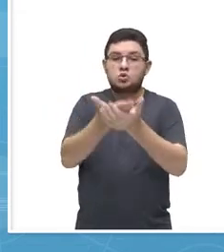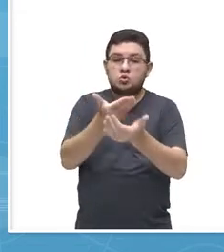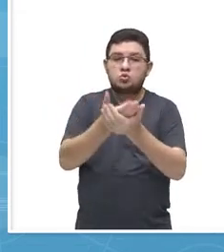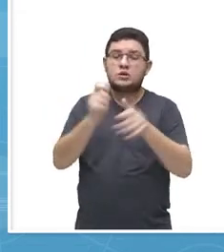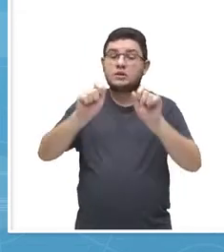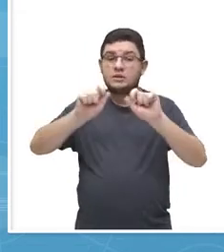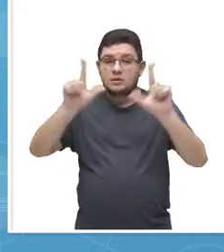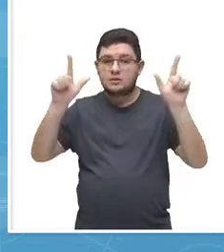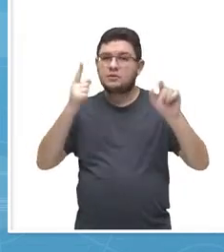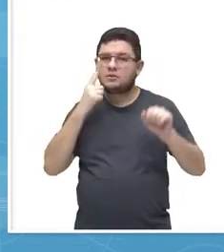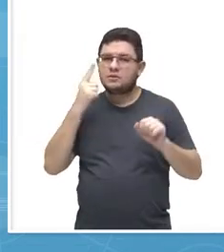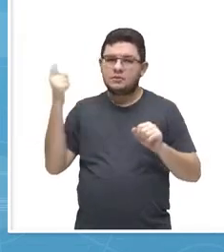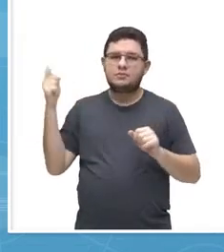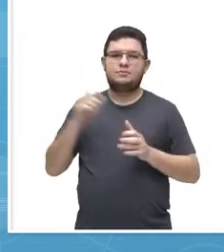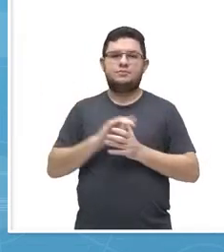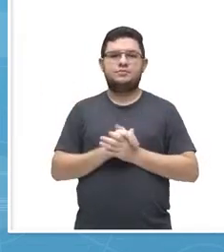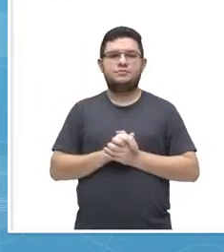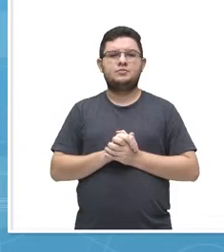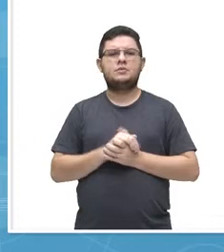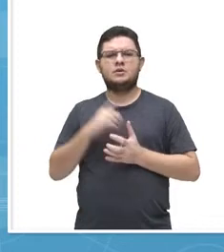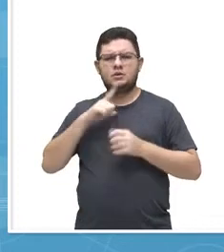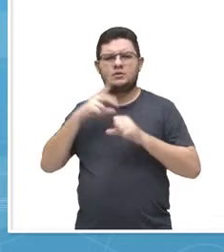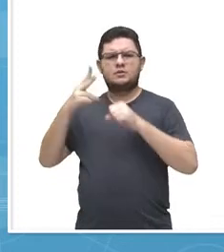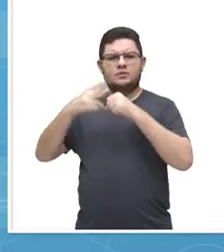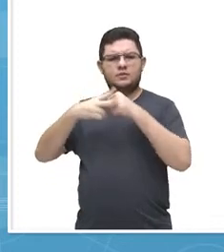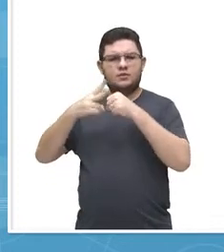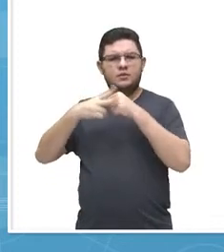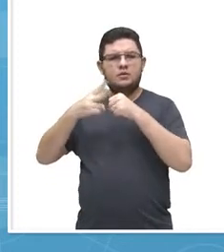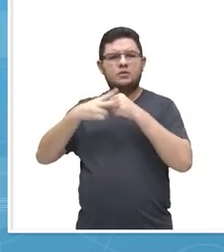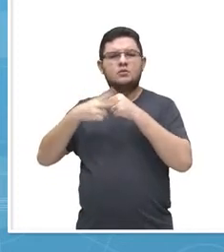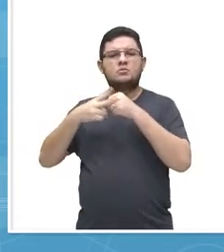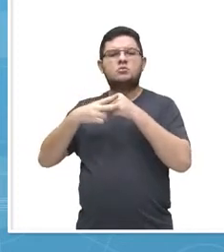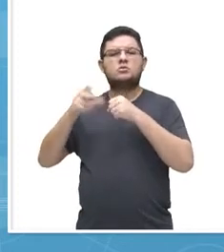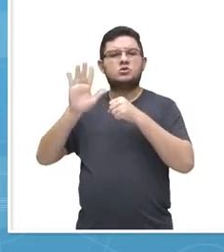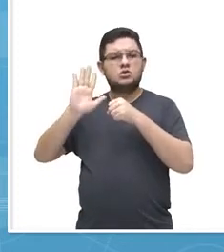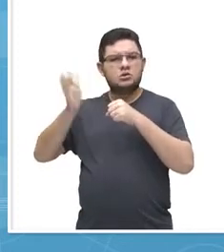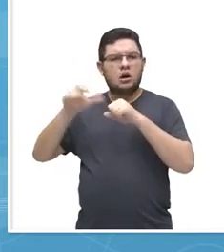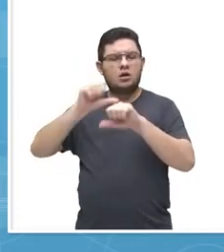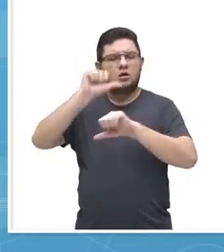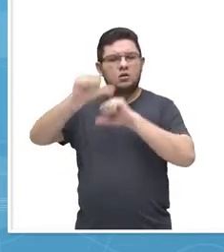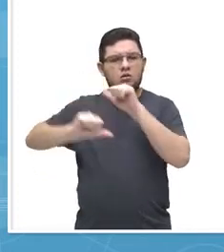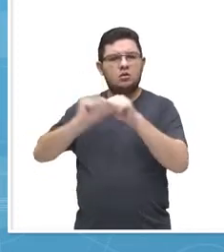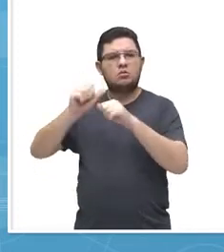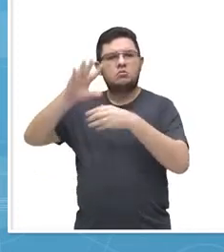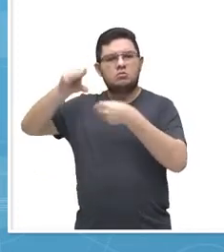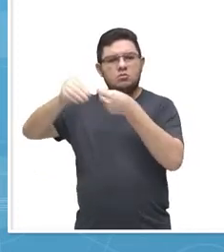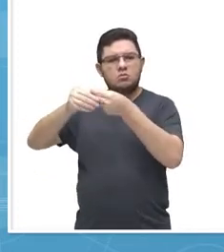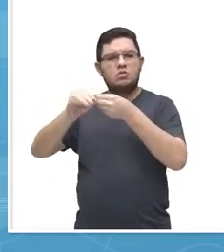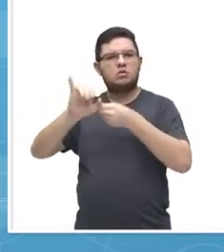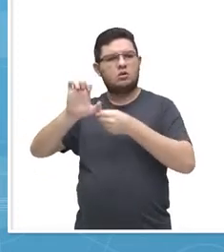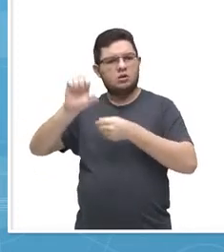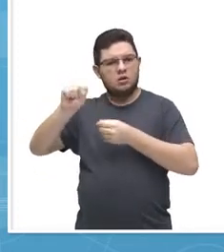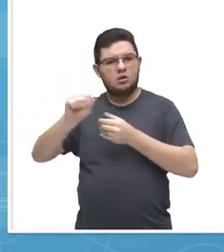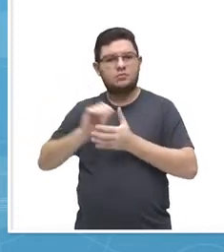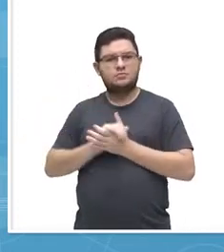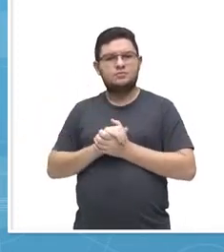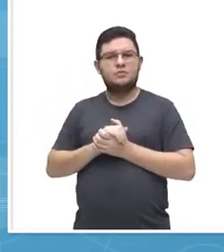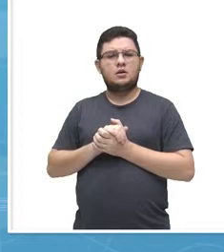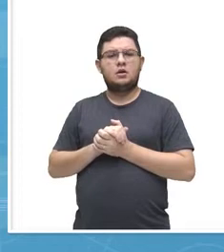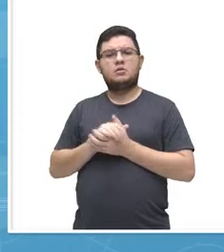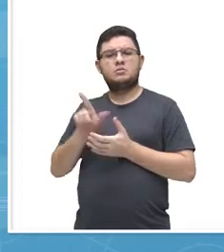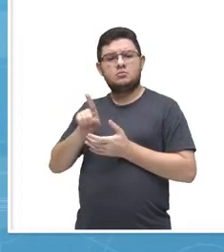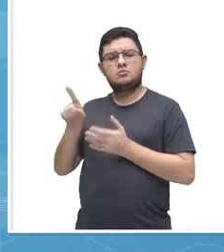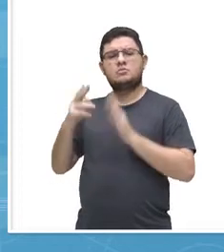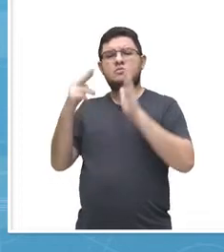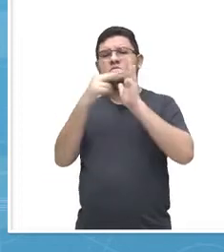Então, apresenta o verbo conjugado na terceira pessoa do singular e segue a seguinte regra. Que regra